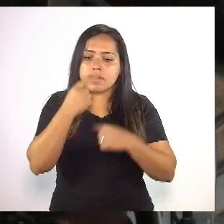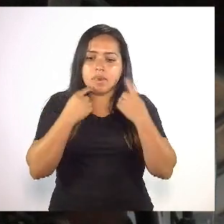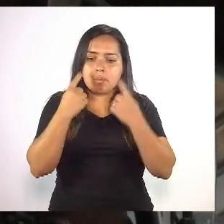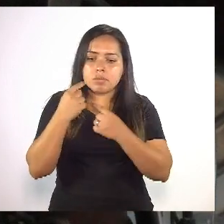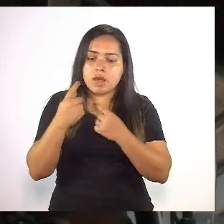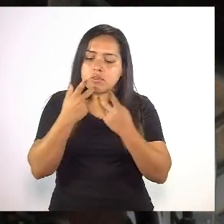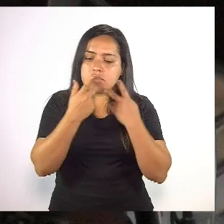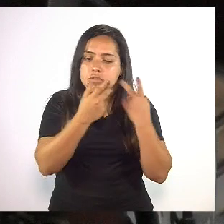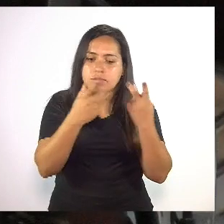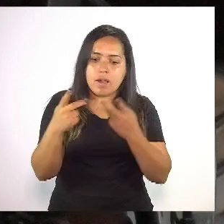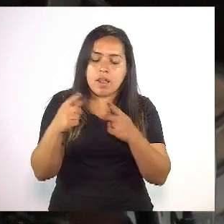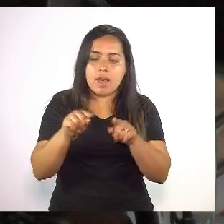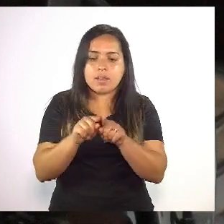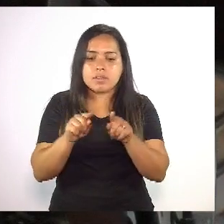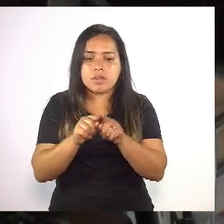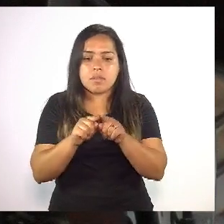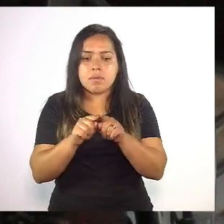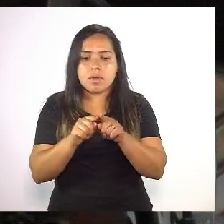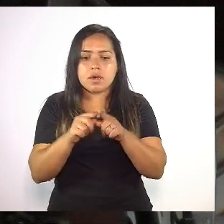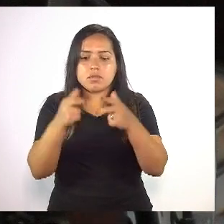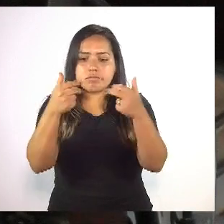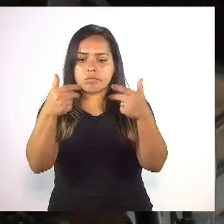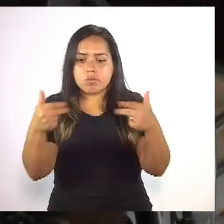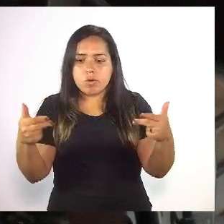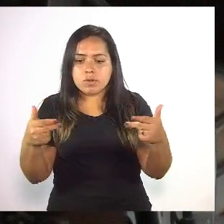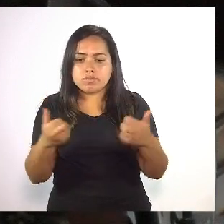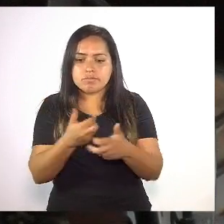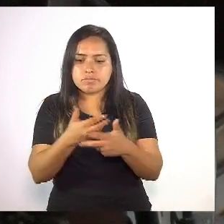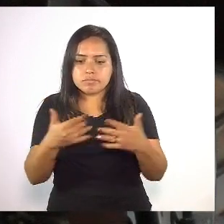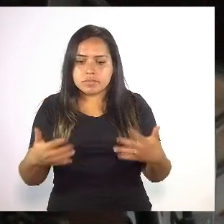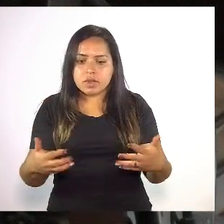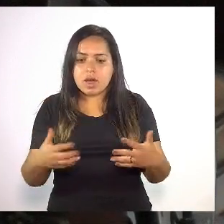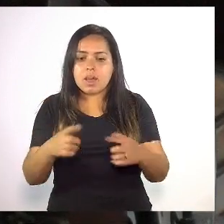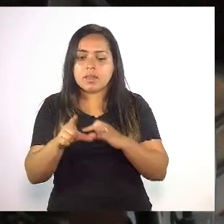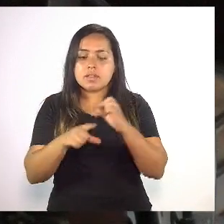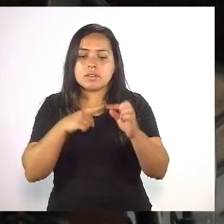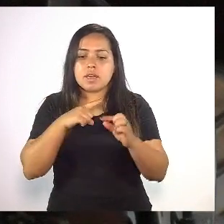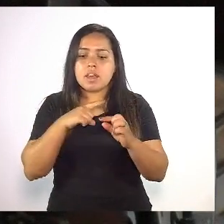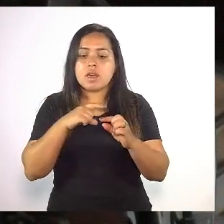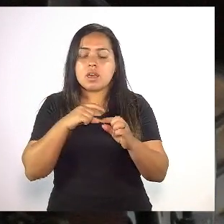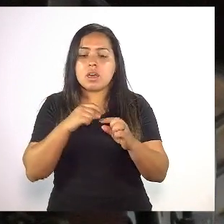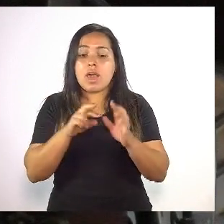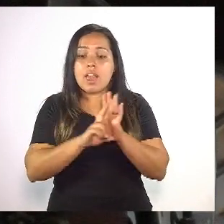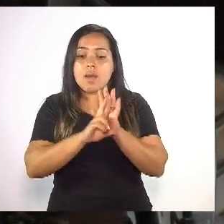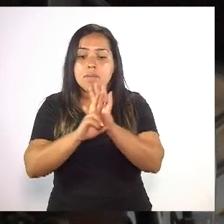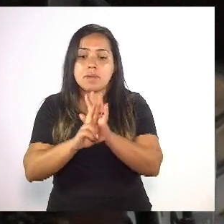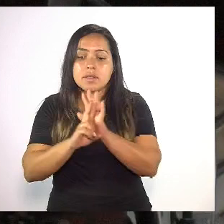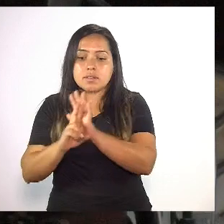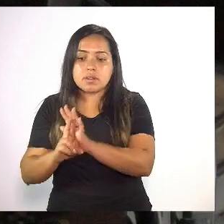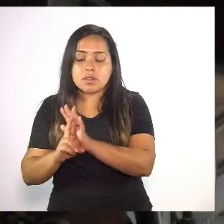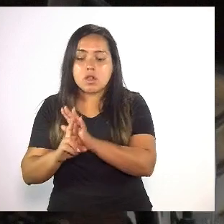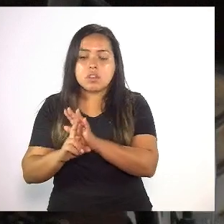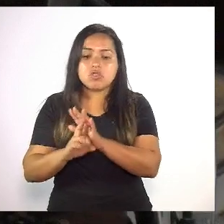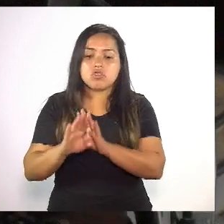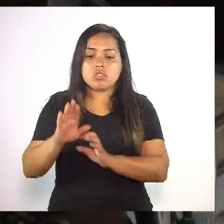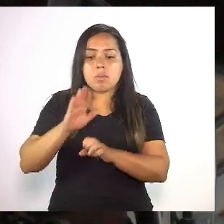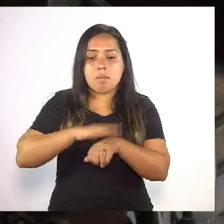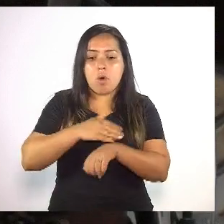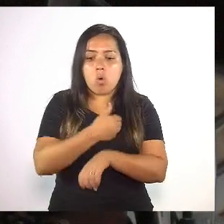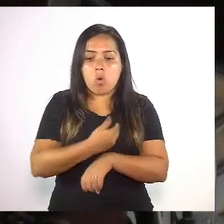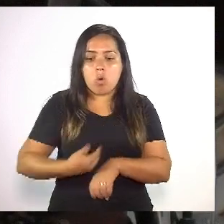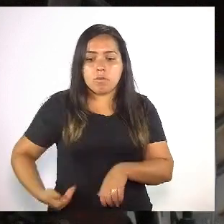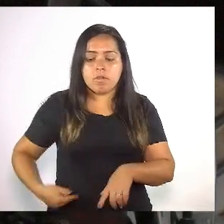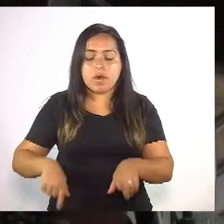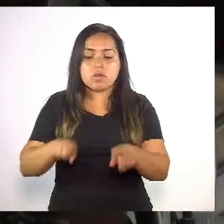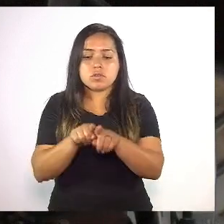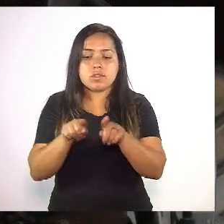ponderações e, ao final da apresentação, dos representantes do Executivo e do Tribunal de Contas. Quem é que